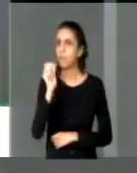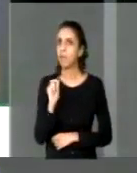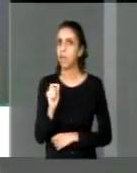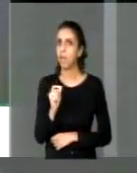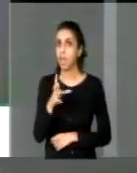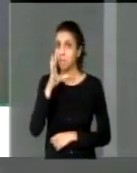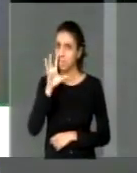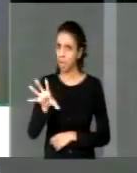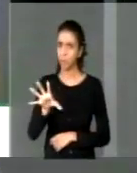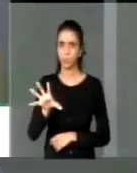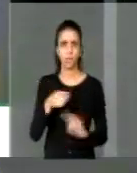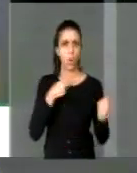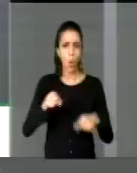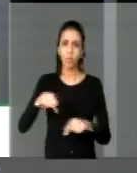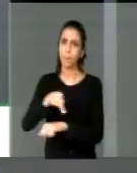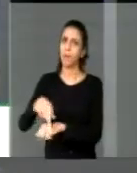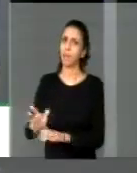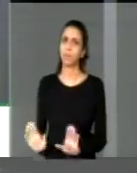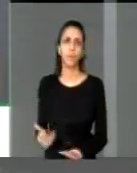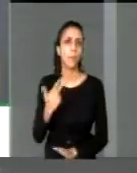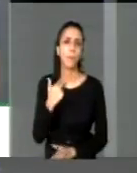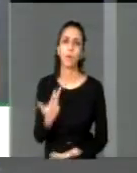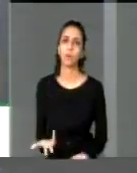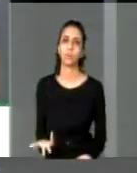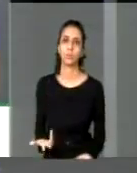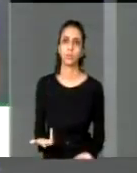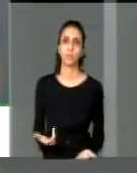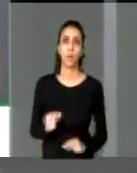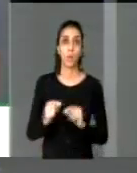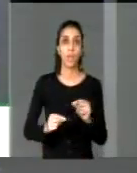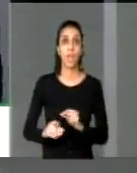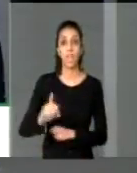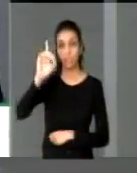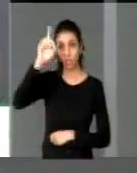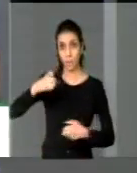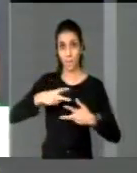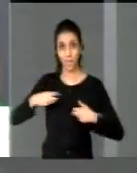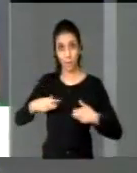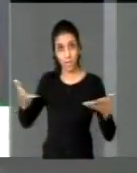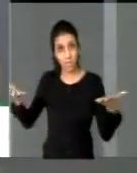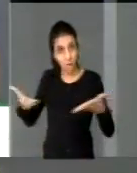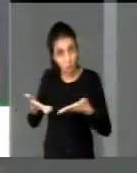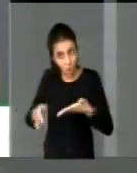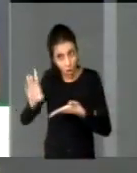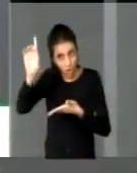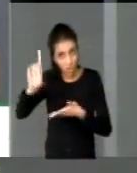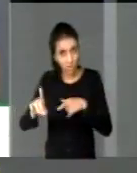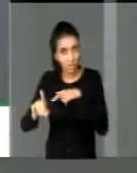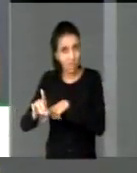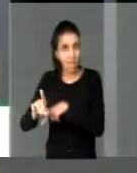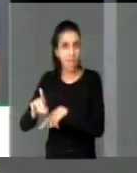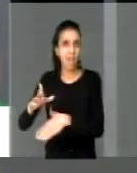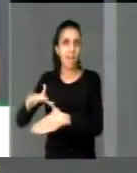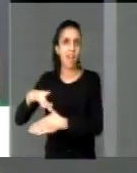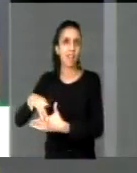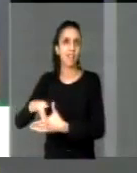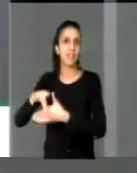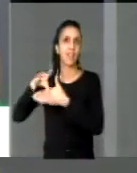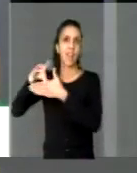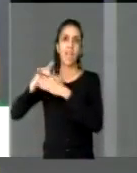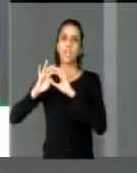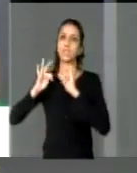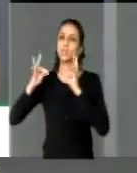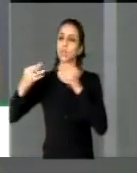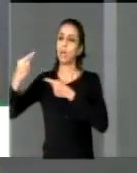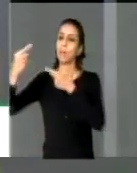de lesa pátria, é que a atual direção da Petrobras lidera as ações de